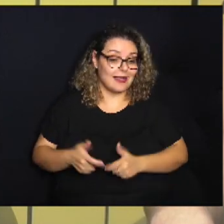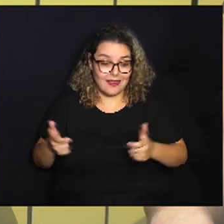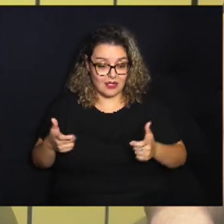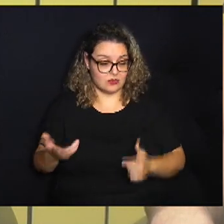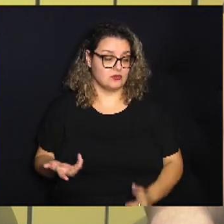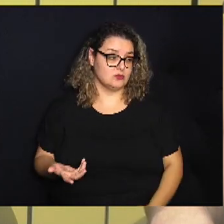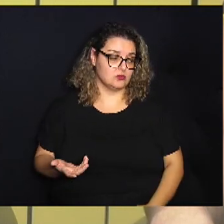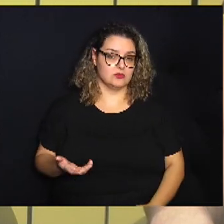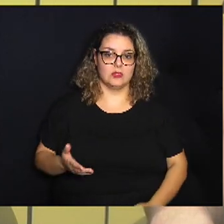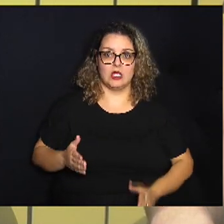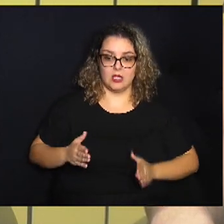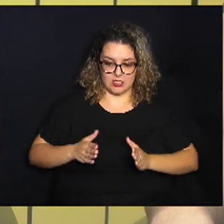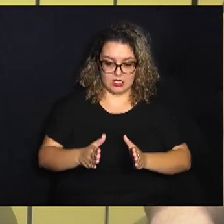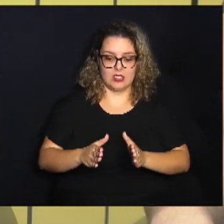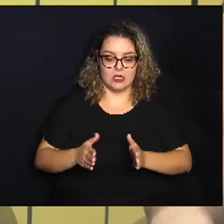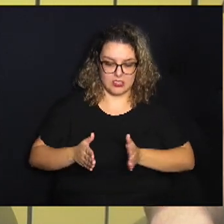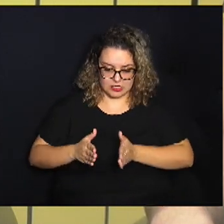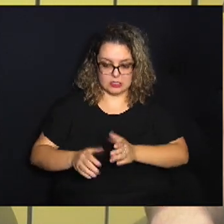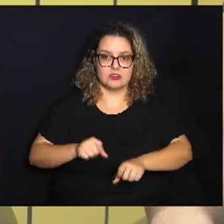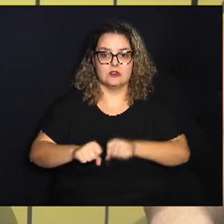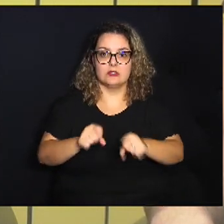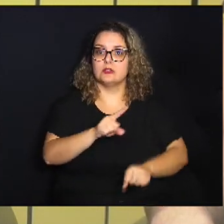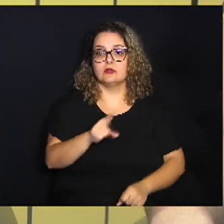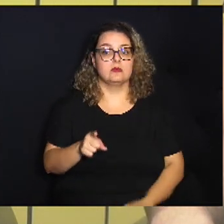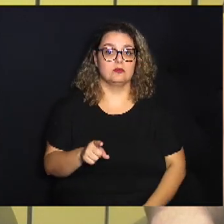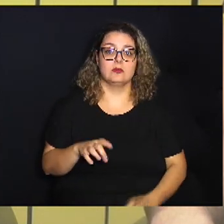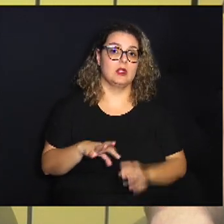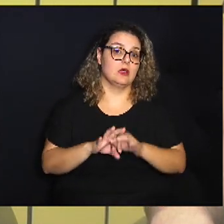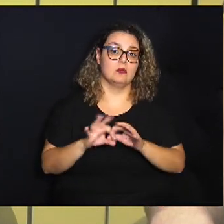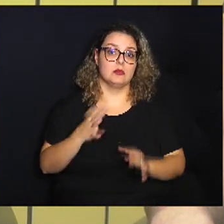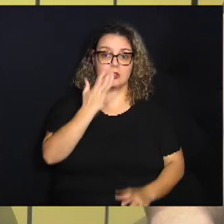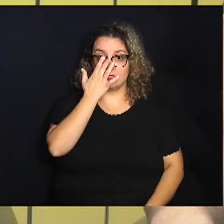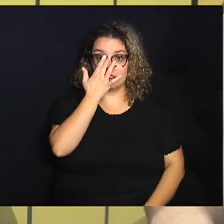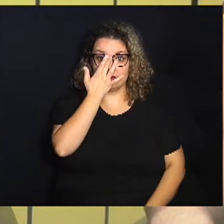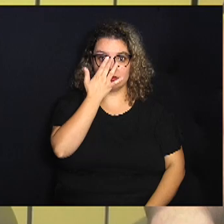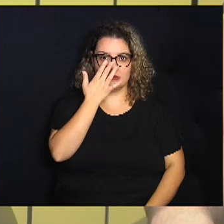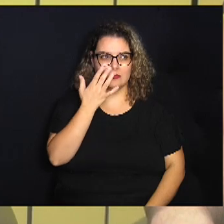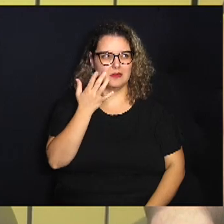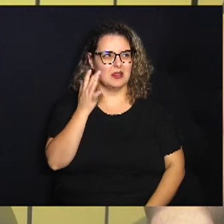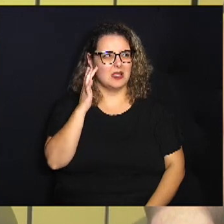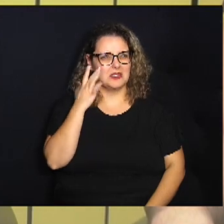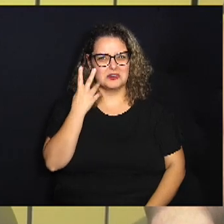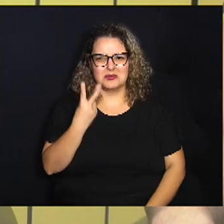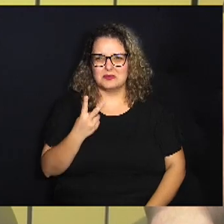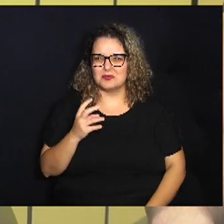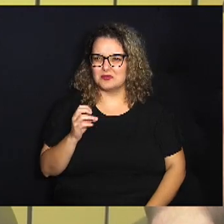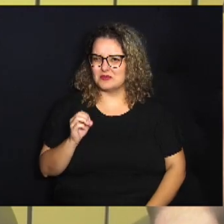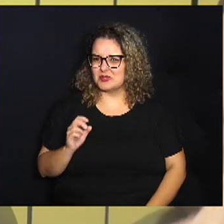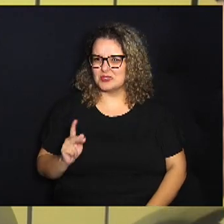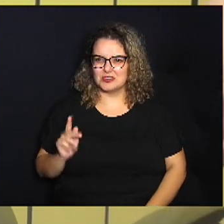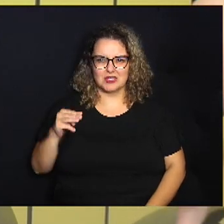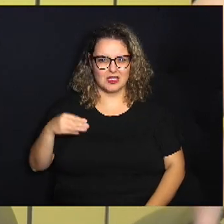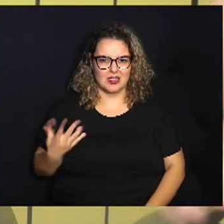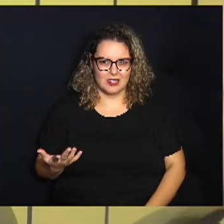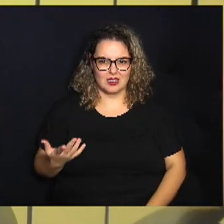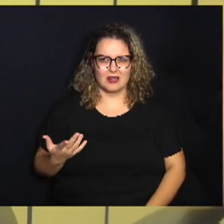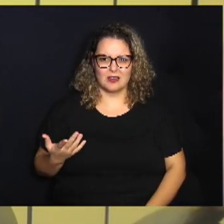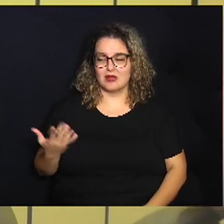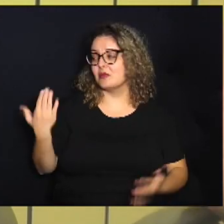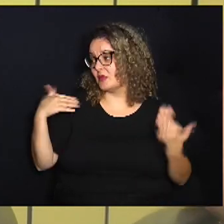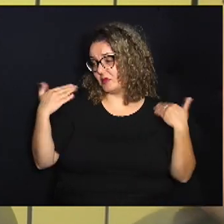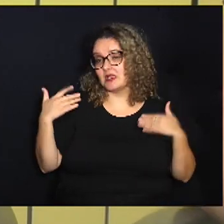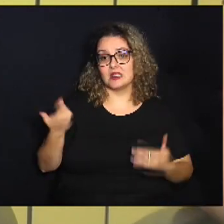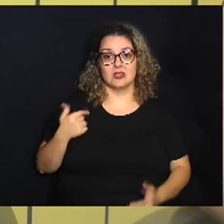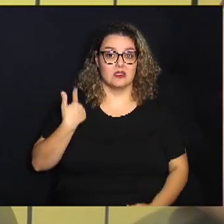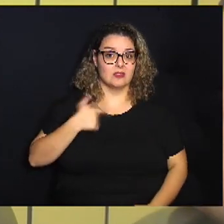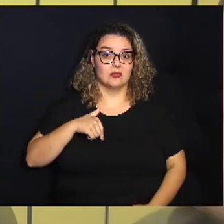a ciclovia, né, não é permitida acima, não me engano, 20 km por hora, algo assim. É para passeio ali, né? A